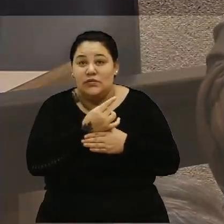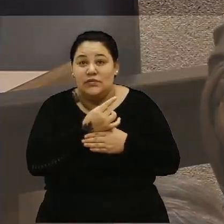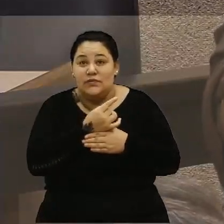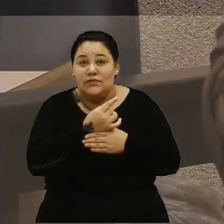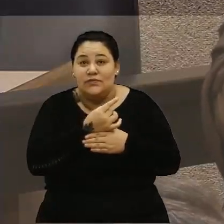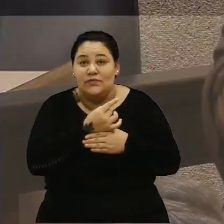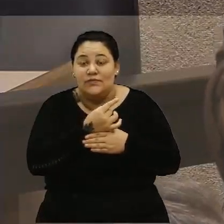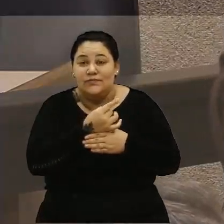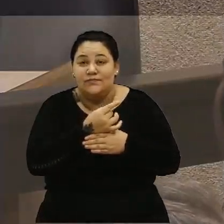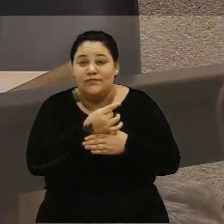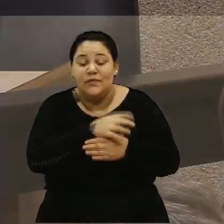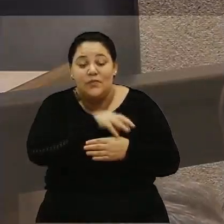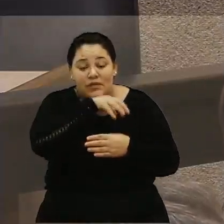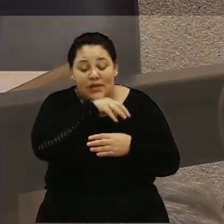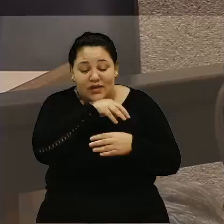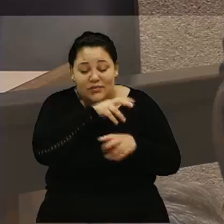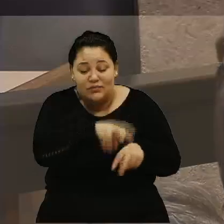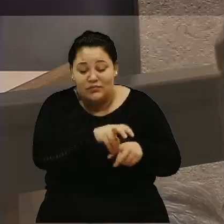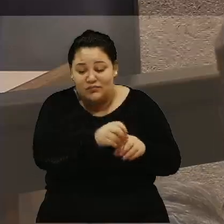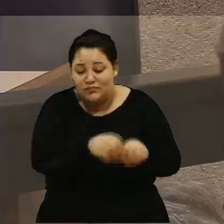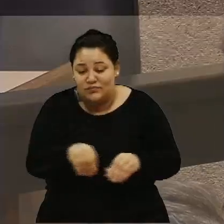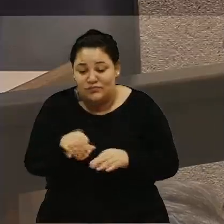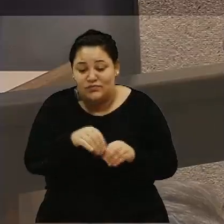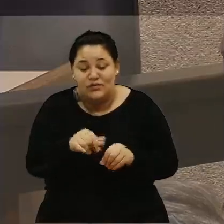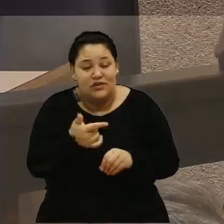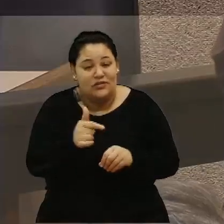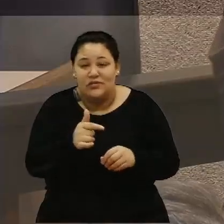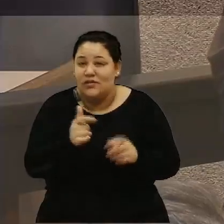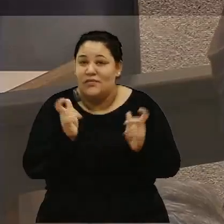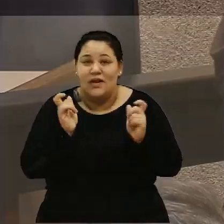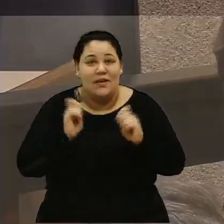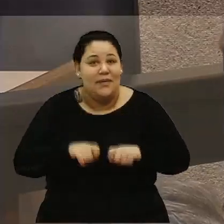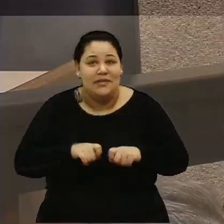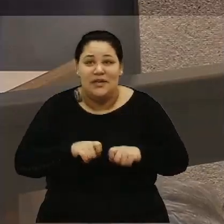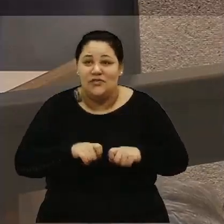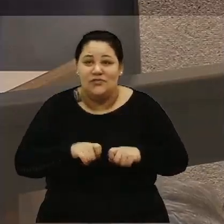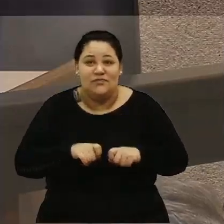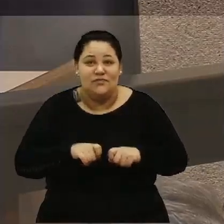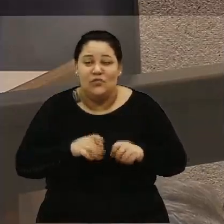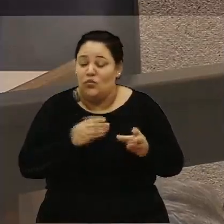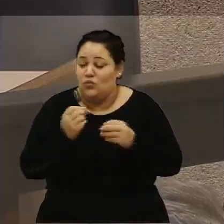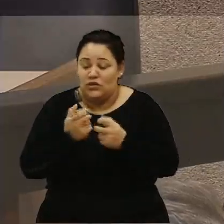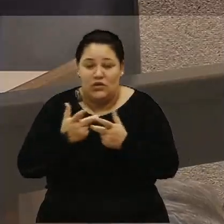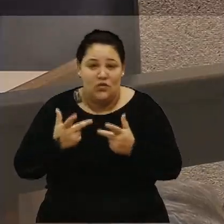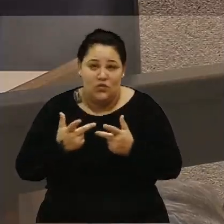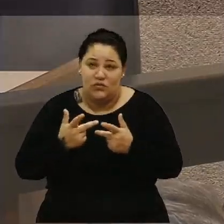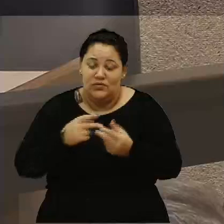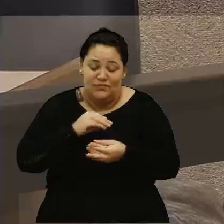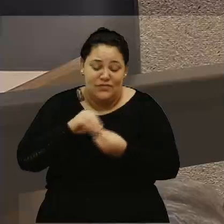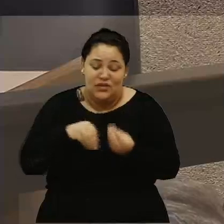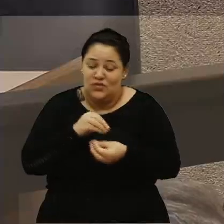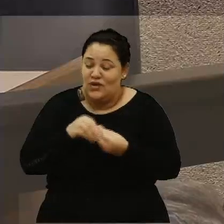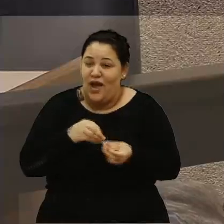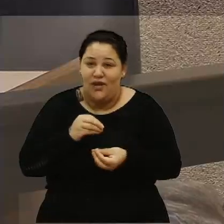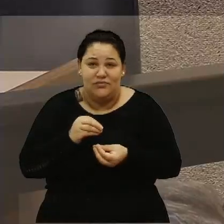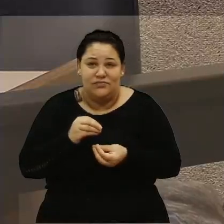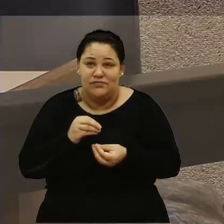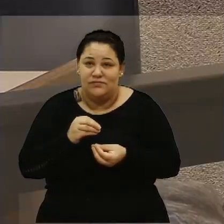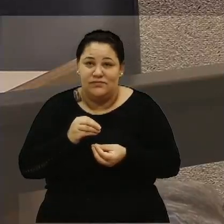aterro. E daqui a pouco não temos mais capacidade no nosso aterro sanitário. Muitas coisas do seletivo misturado